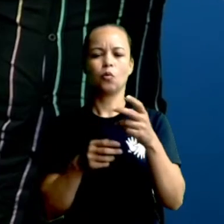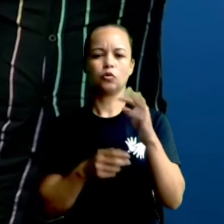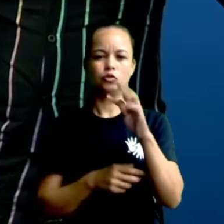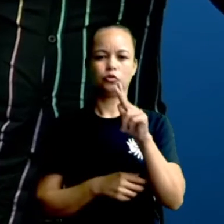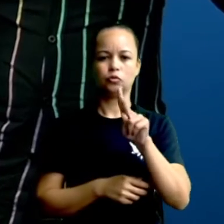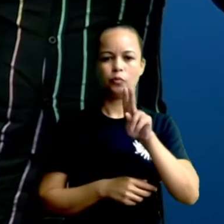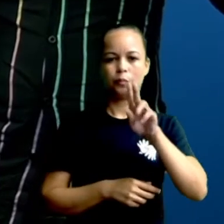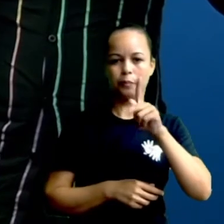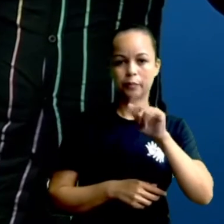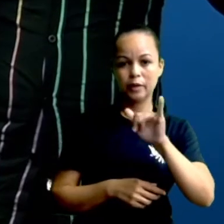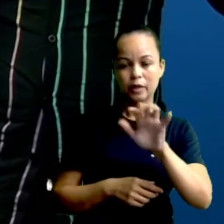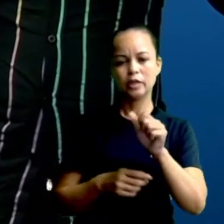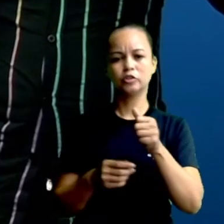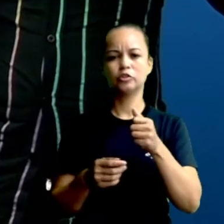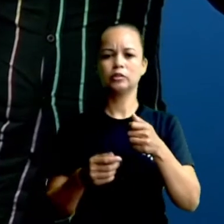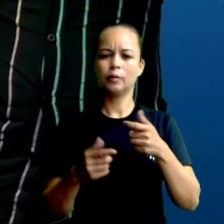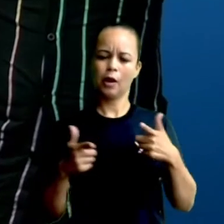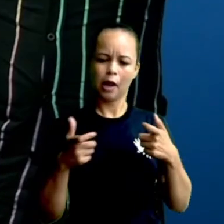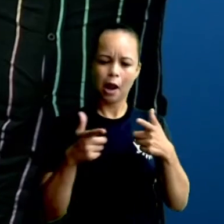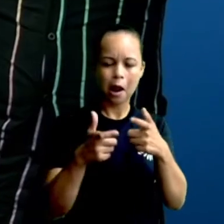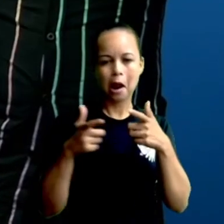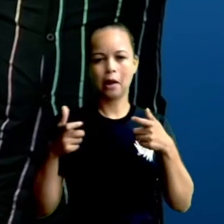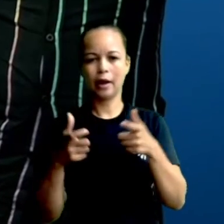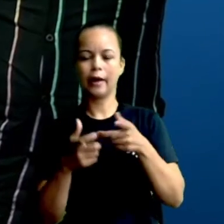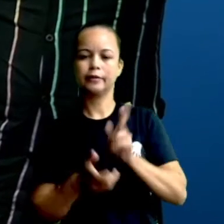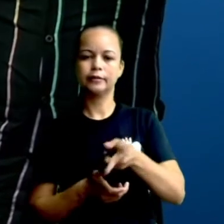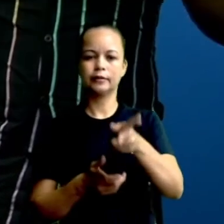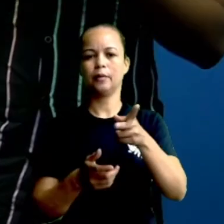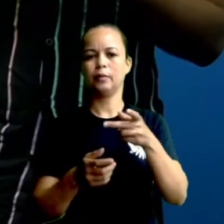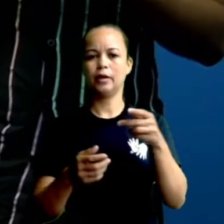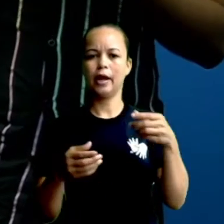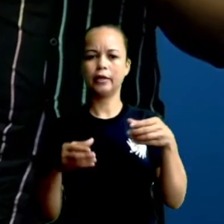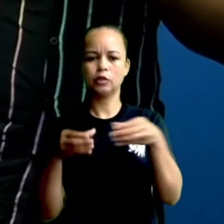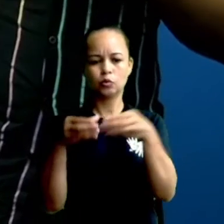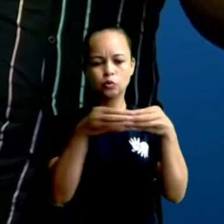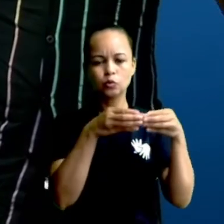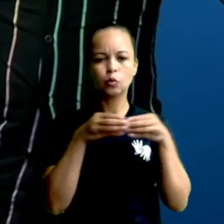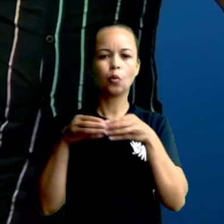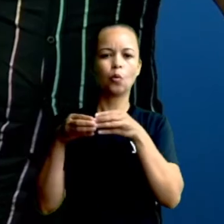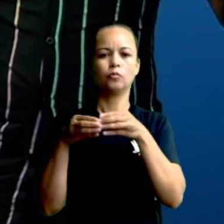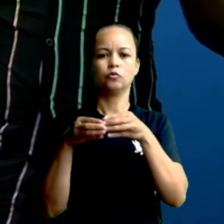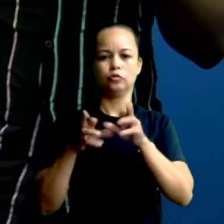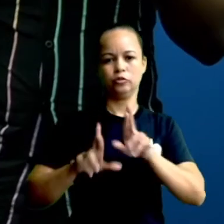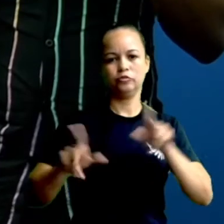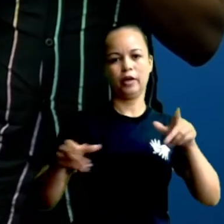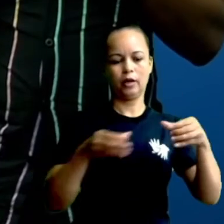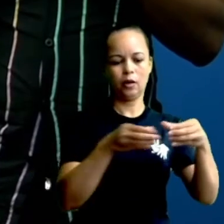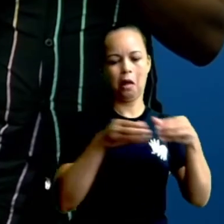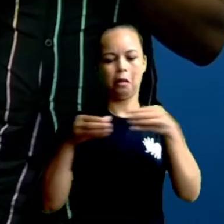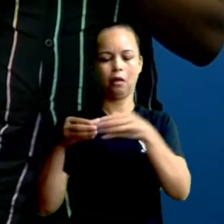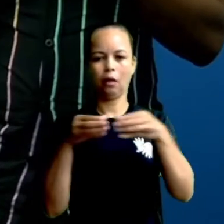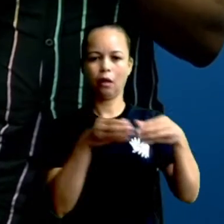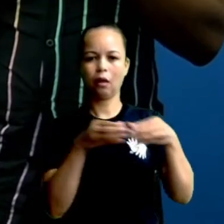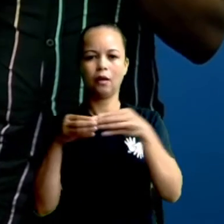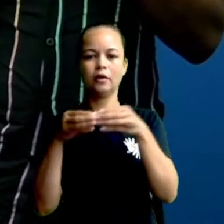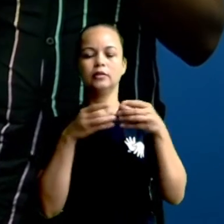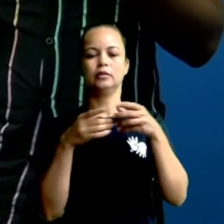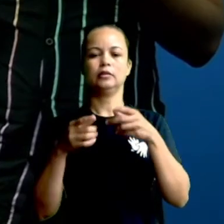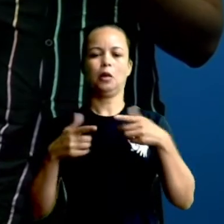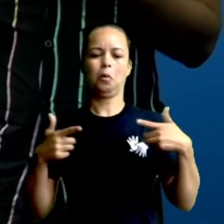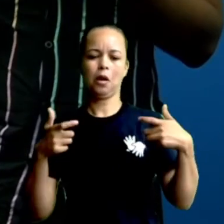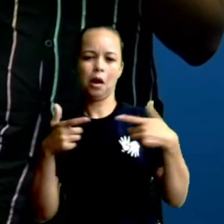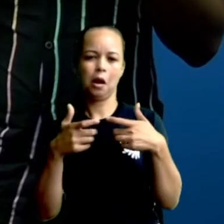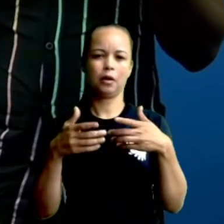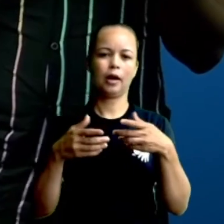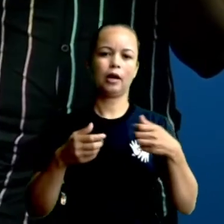eles guerrearem o tempo inteiro, né? Entre os tupis mesmo, grupos diferentes de tupis, era comum eles guerrearem o tempo inteiro. Por